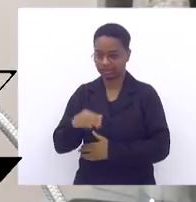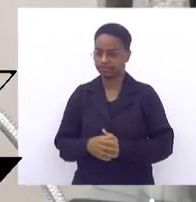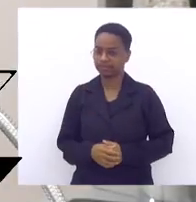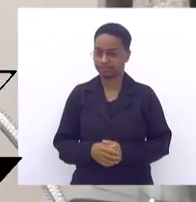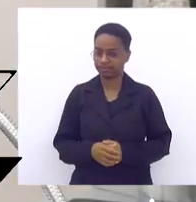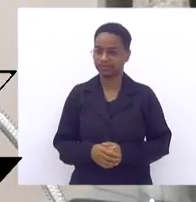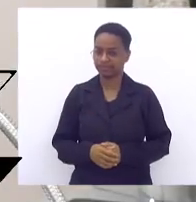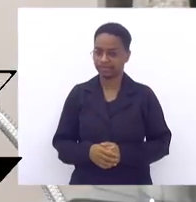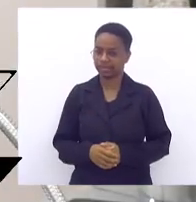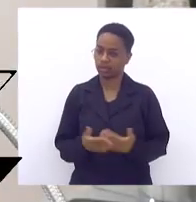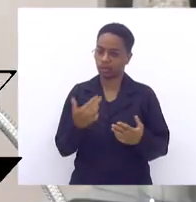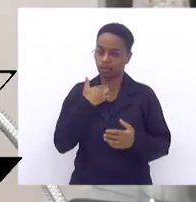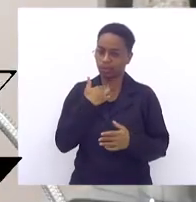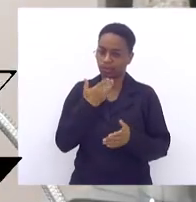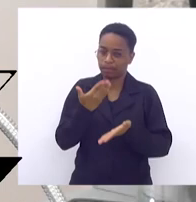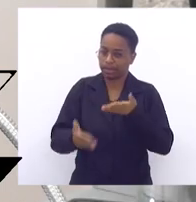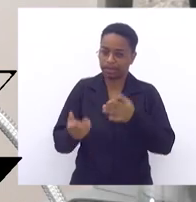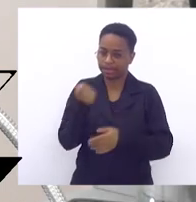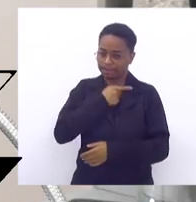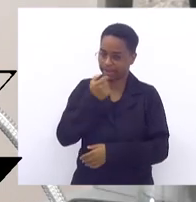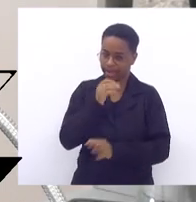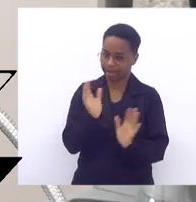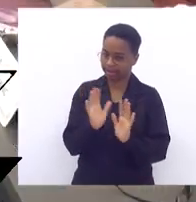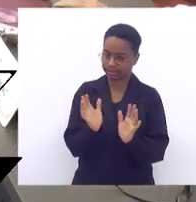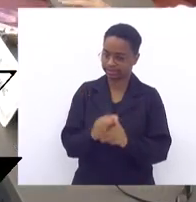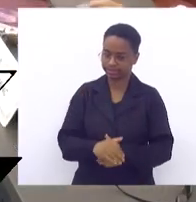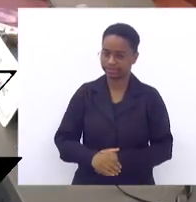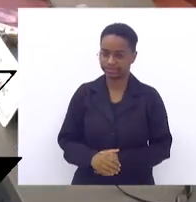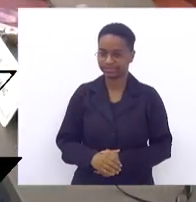Não podia perder essa piada, né, deputado?